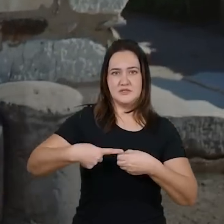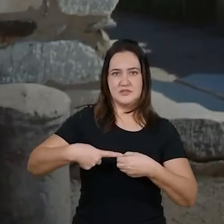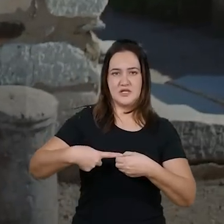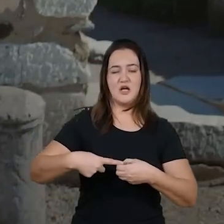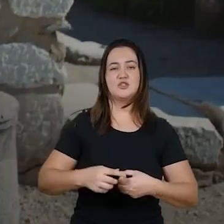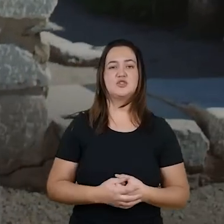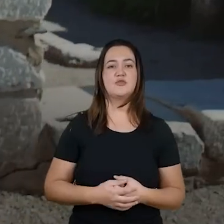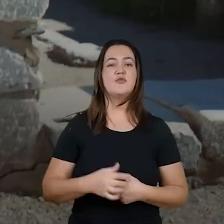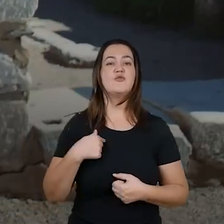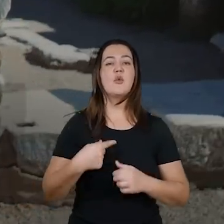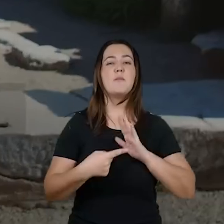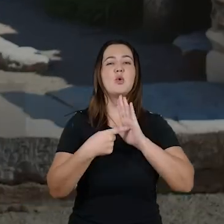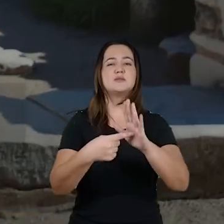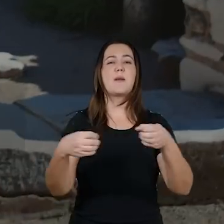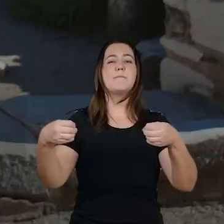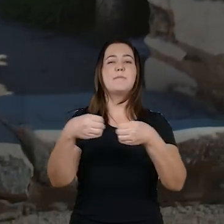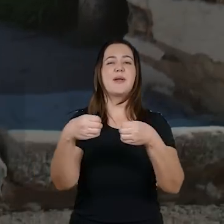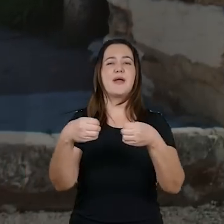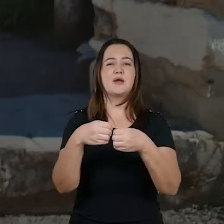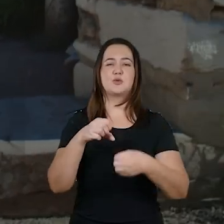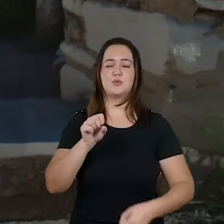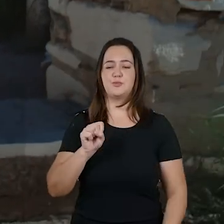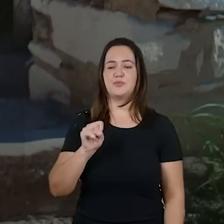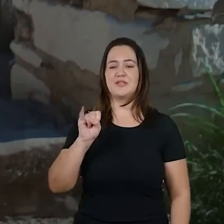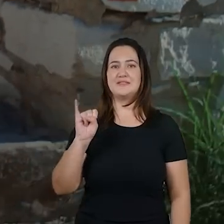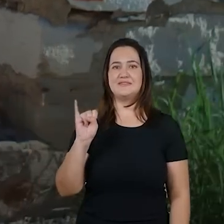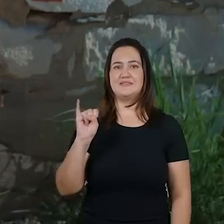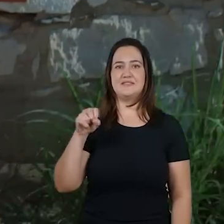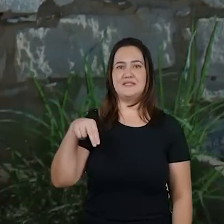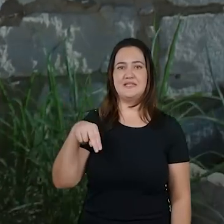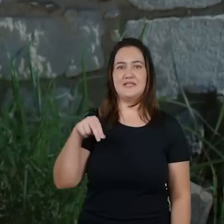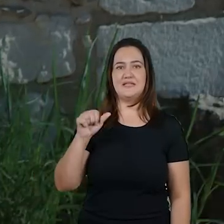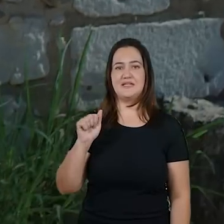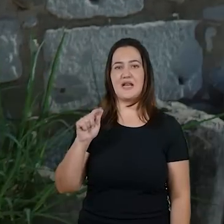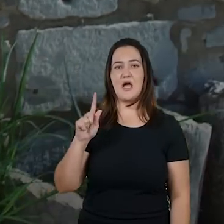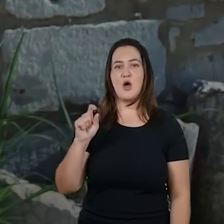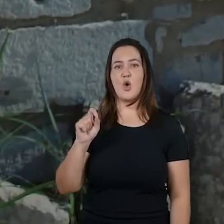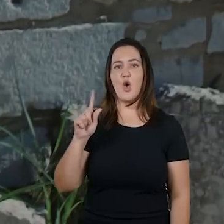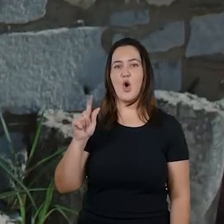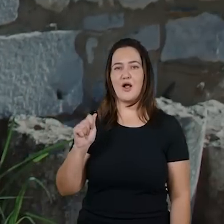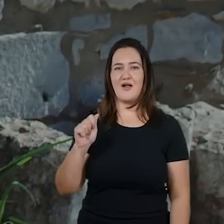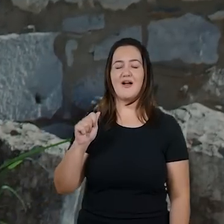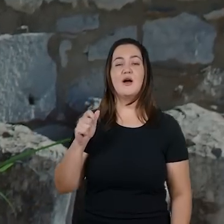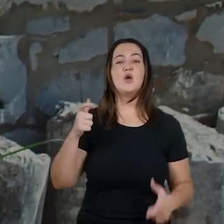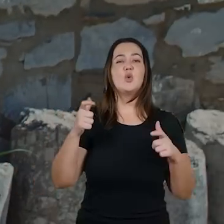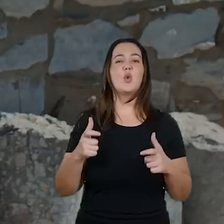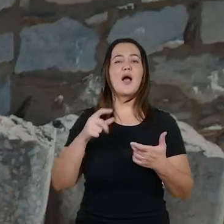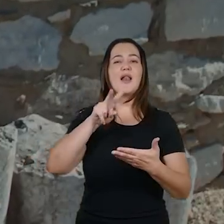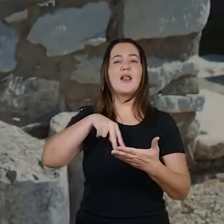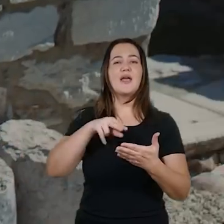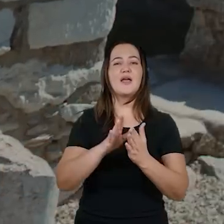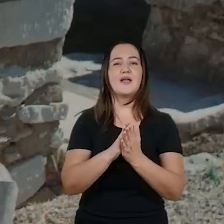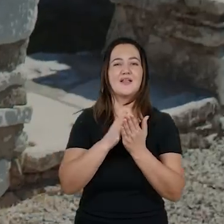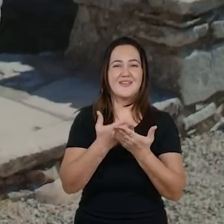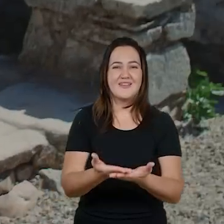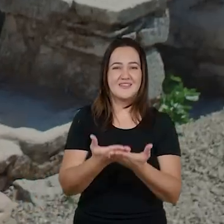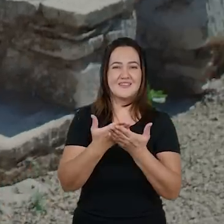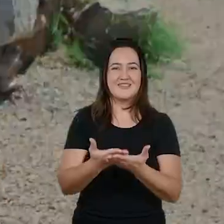vai ver uma loja de um judeu, até com o nome dele que foi preservado. Vou mostrar para vocês.